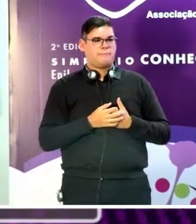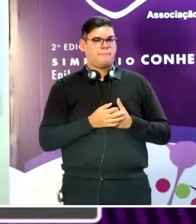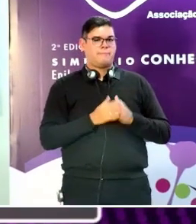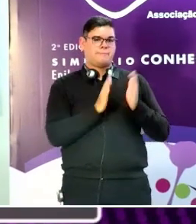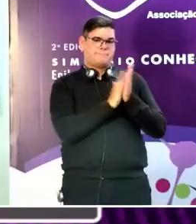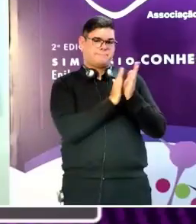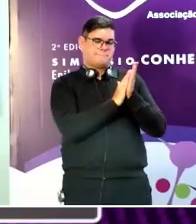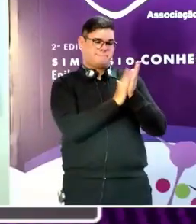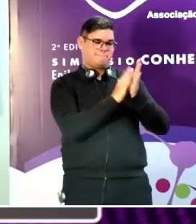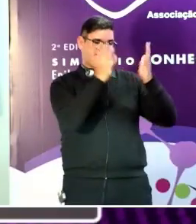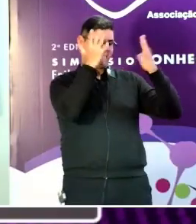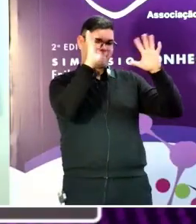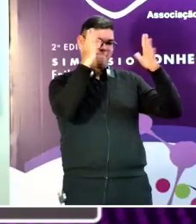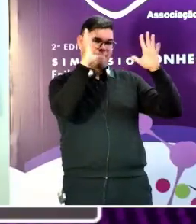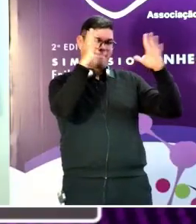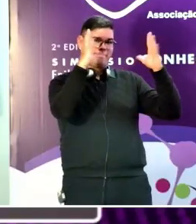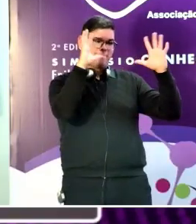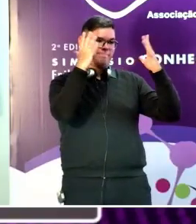Obrigada.